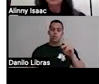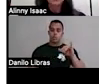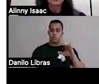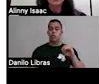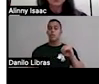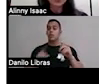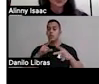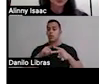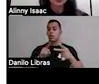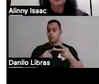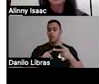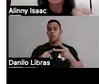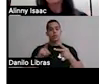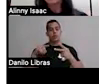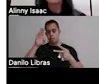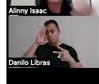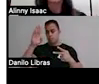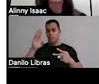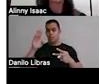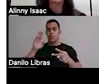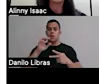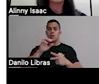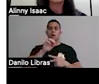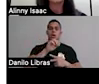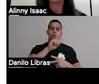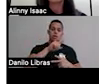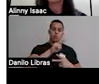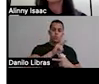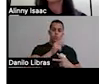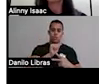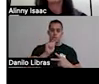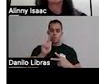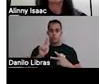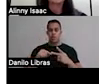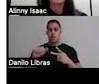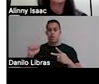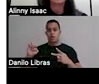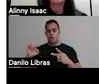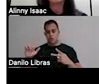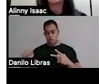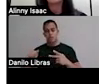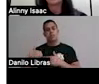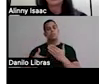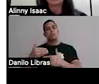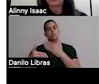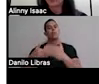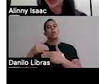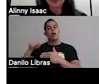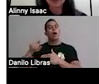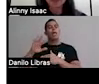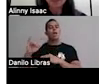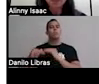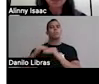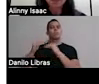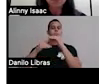é a anandamida e o 2-AG. E os níveis desses endocannabinoides, eles também vão variando ao longo, né, de etapas, estágios do